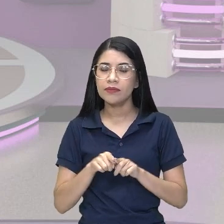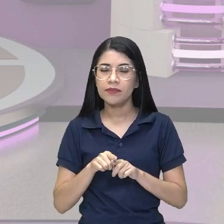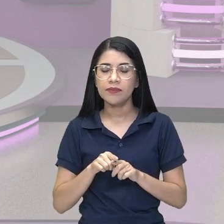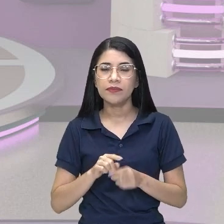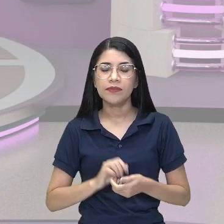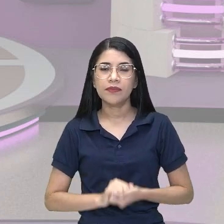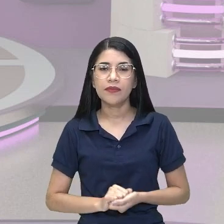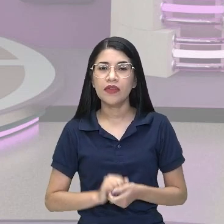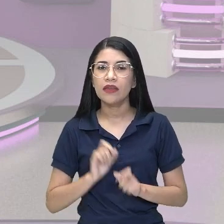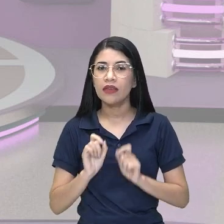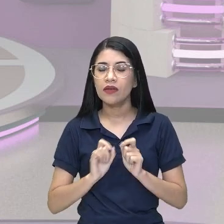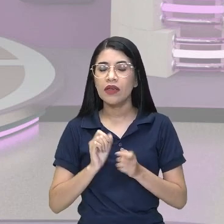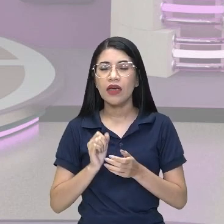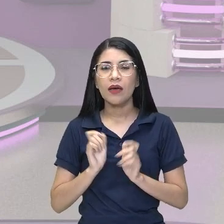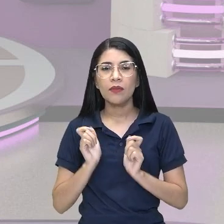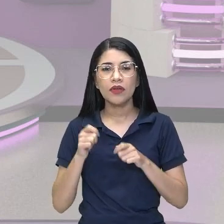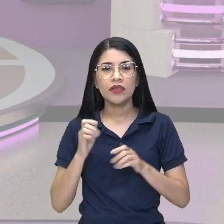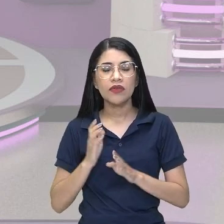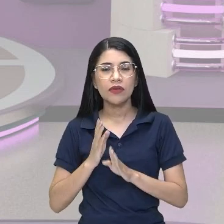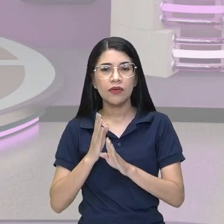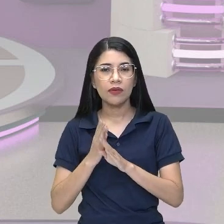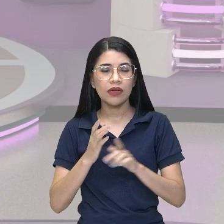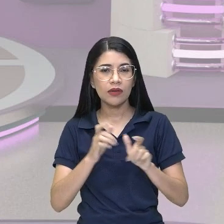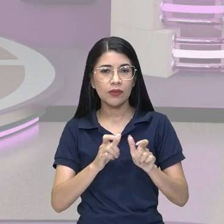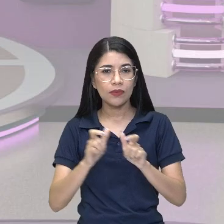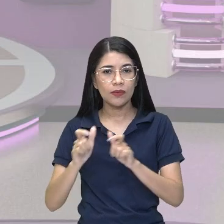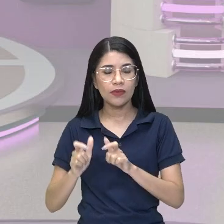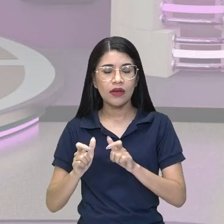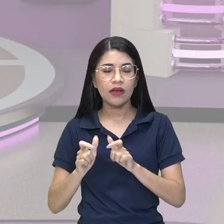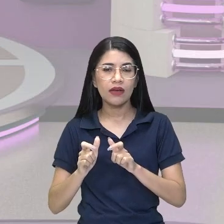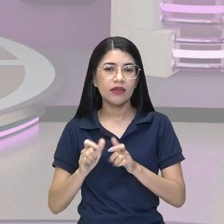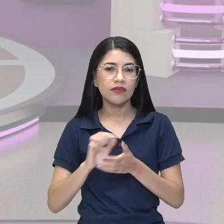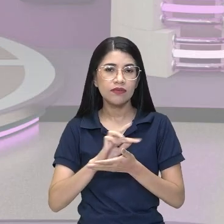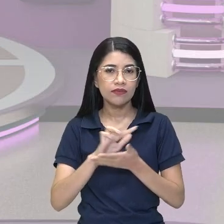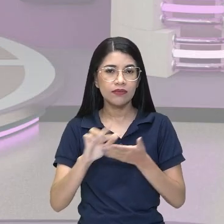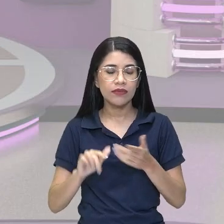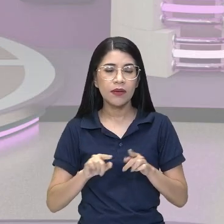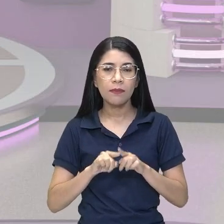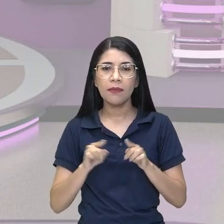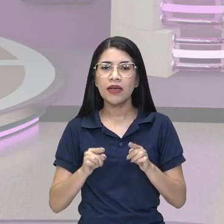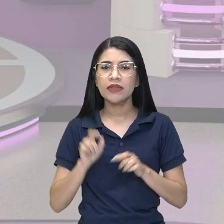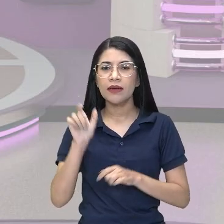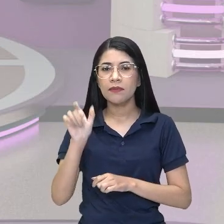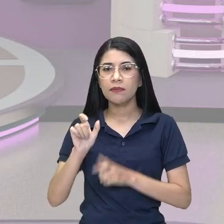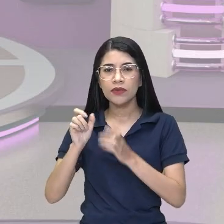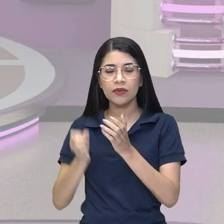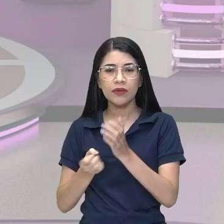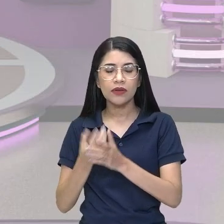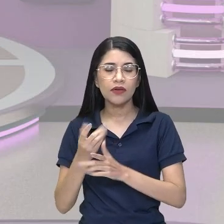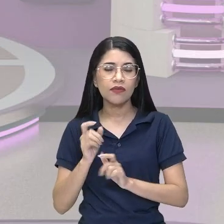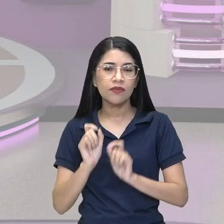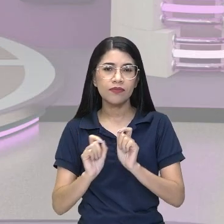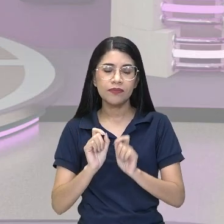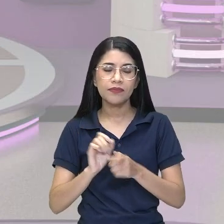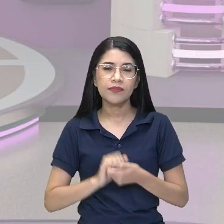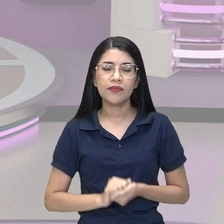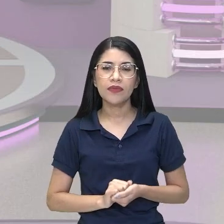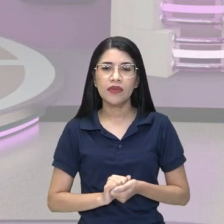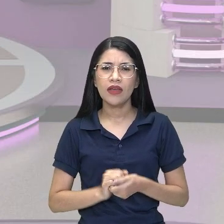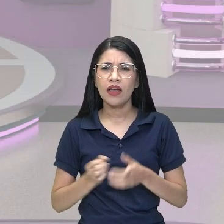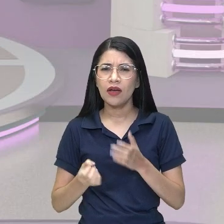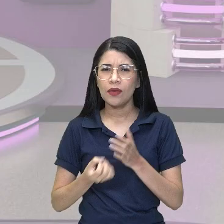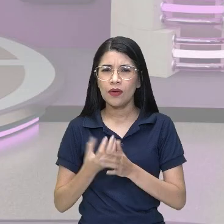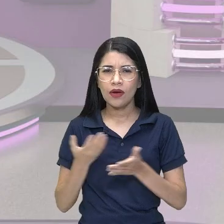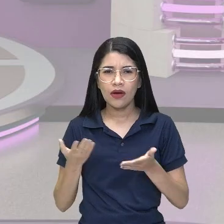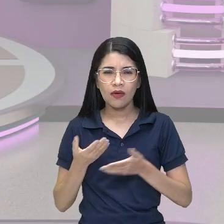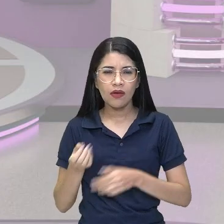Que é ajudar a localizar pontos em um plano. Mas quem criou tudo isso? De onde veio? Surgiu agora,